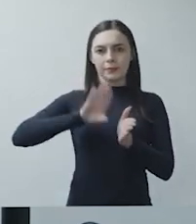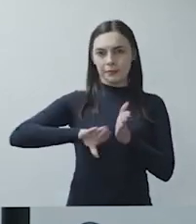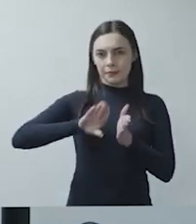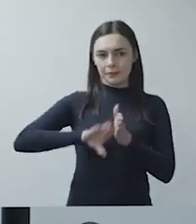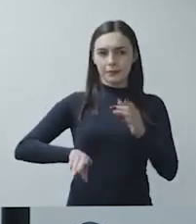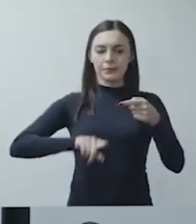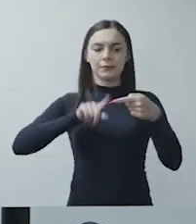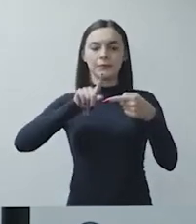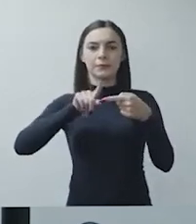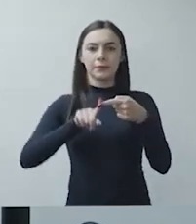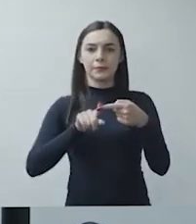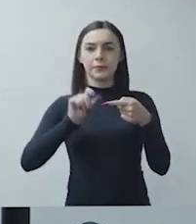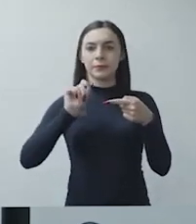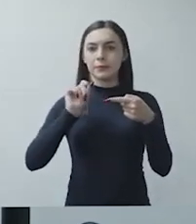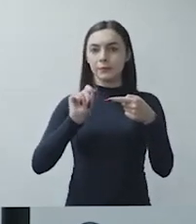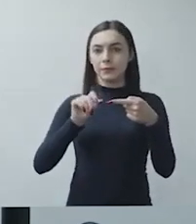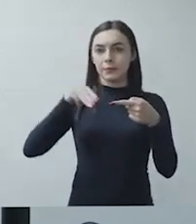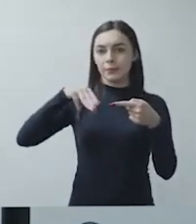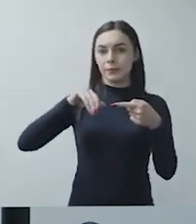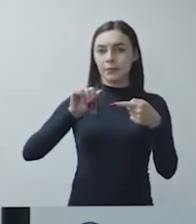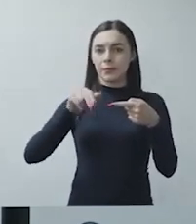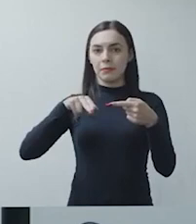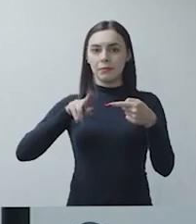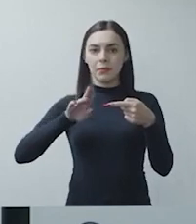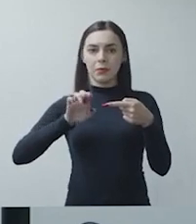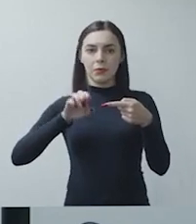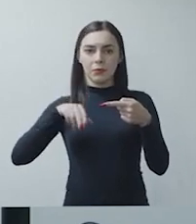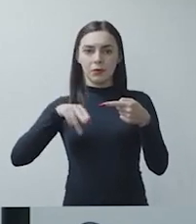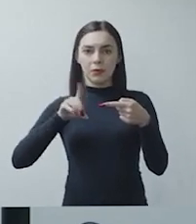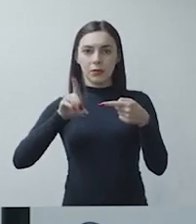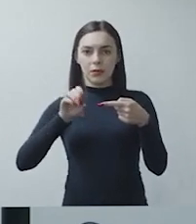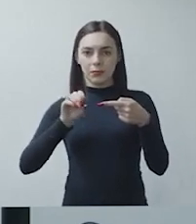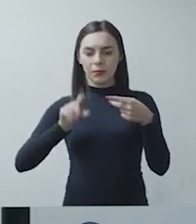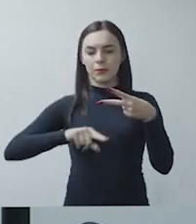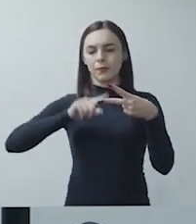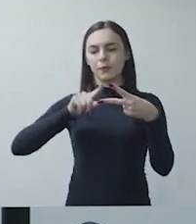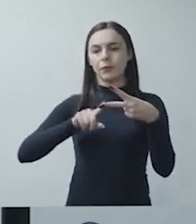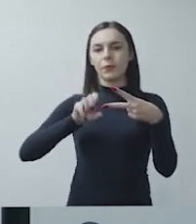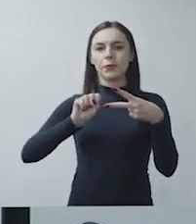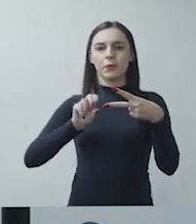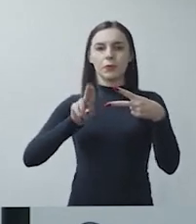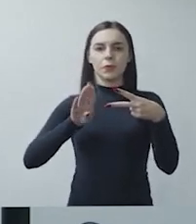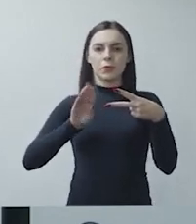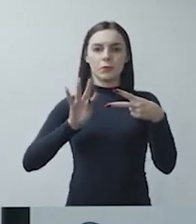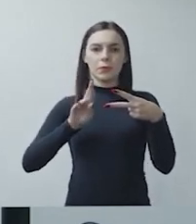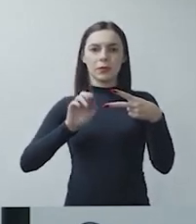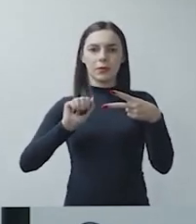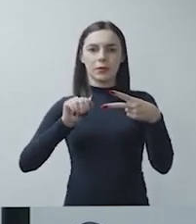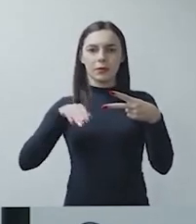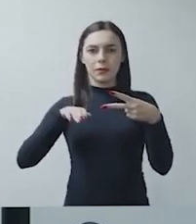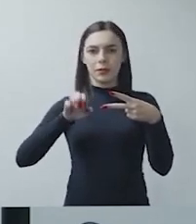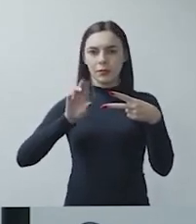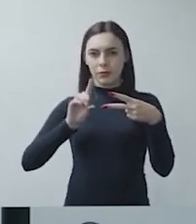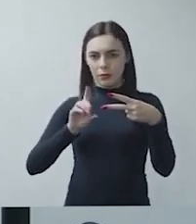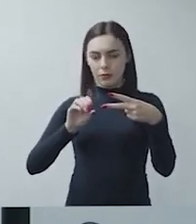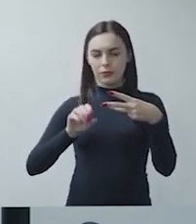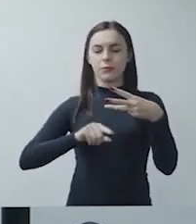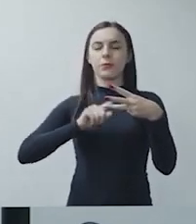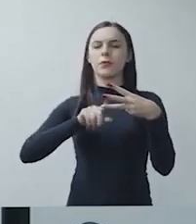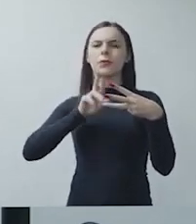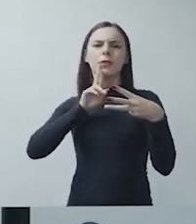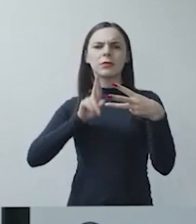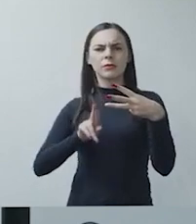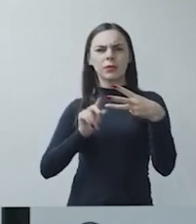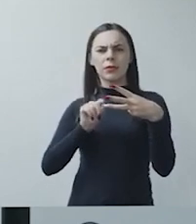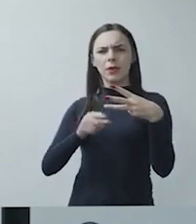A primeira é o minuendo, segunda, subtraindo, e o resultado,